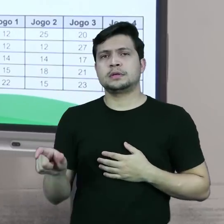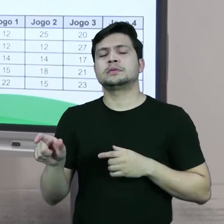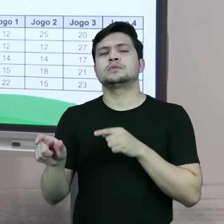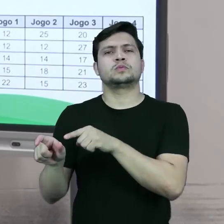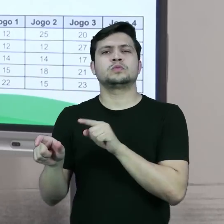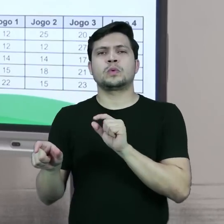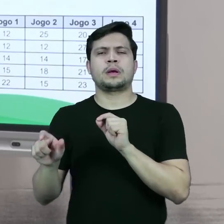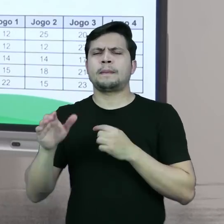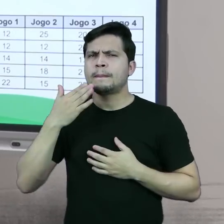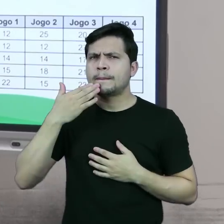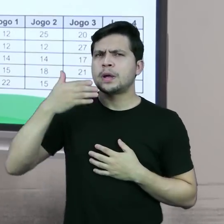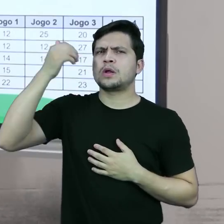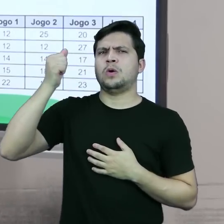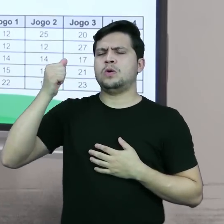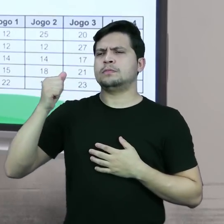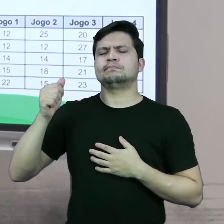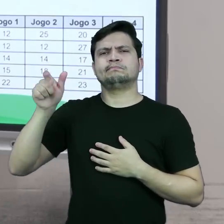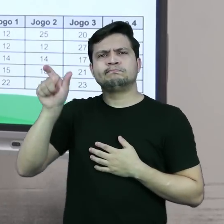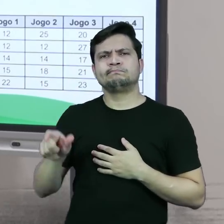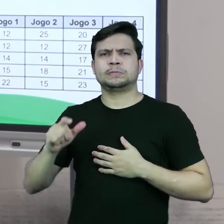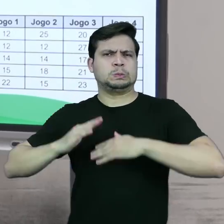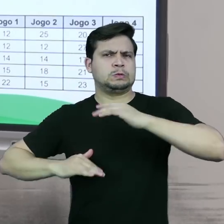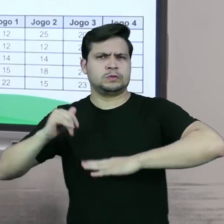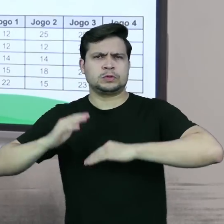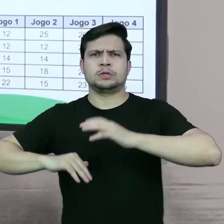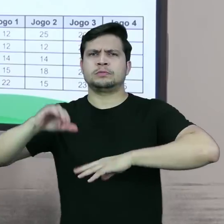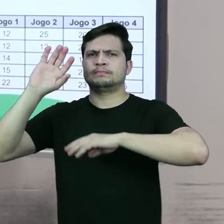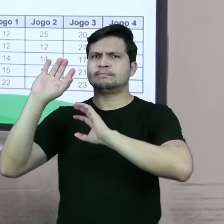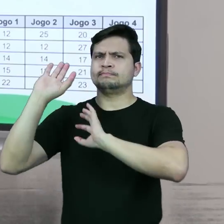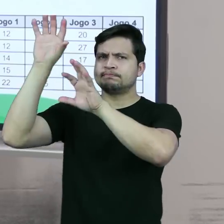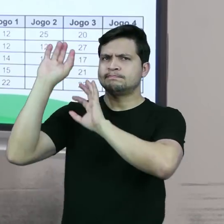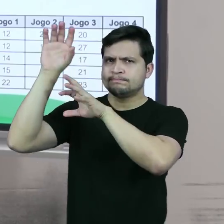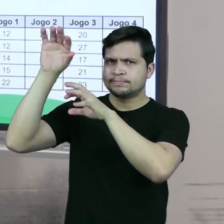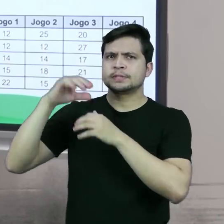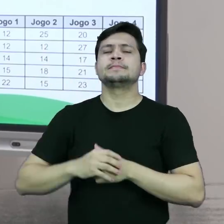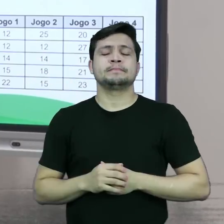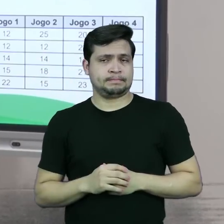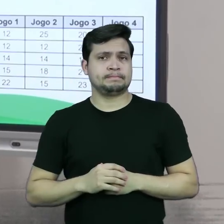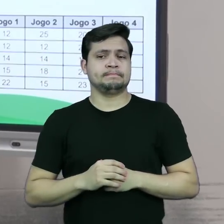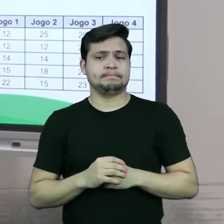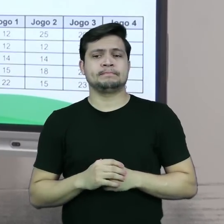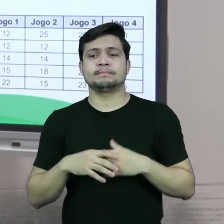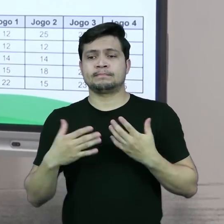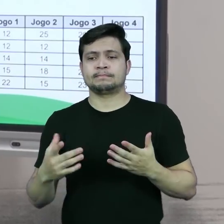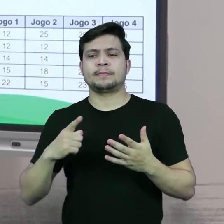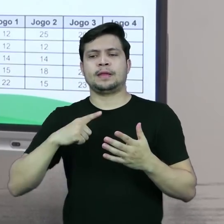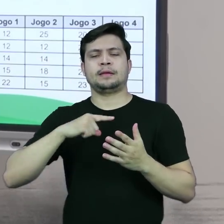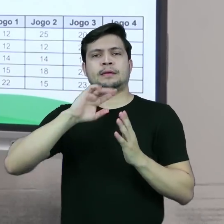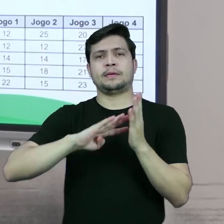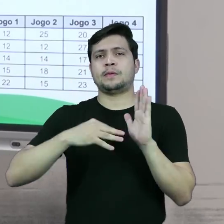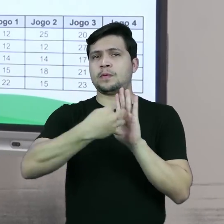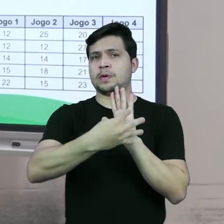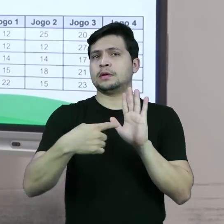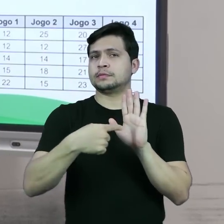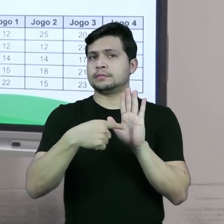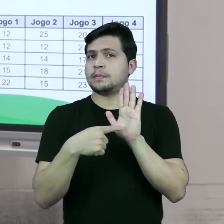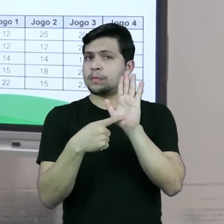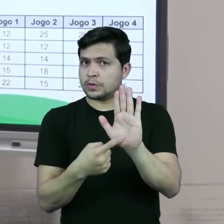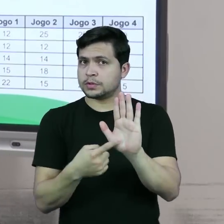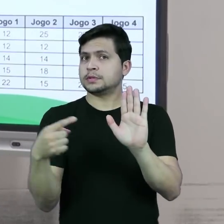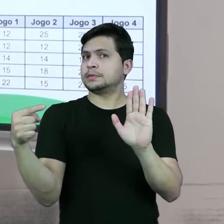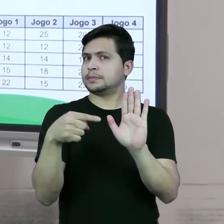6,5. Então, a média desses nossos 4 valores vai dar 6,5. É como a gente calcula normalmente a média